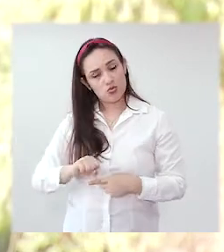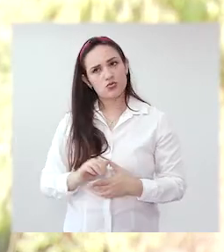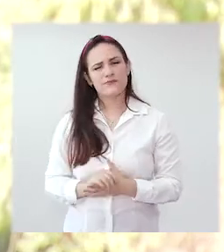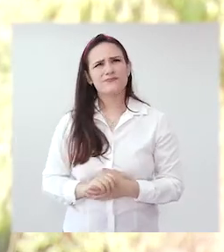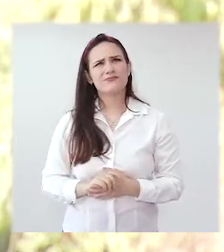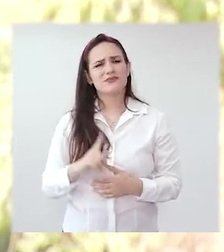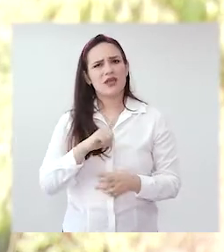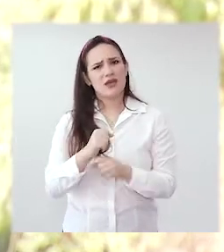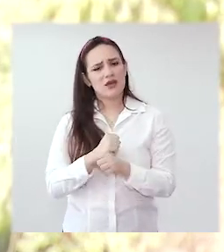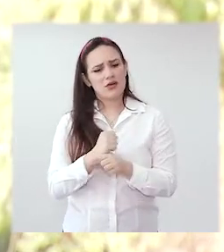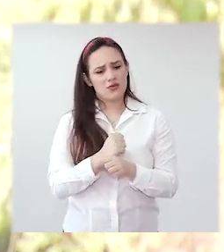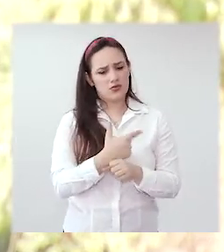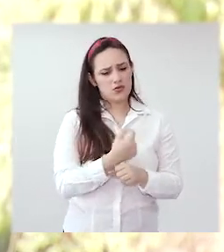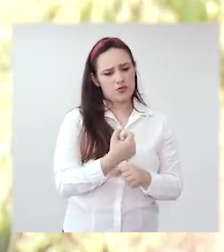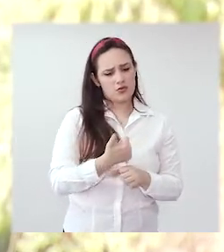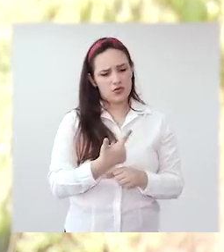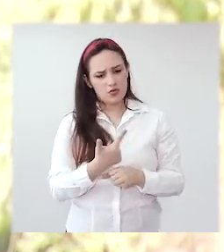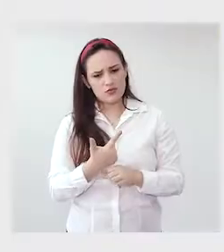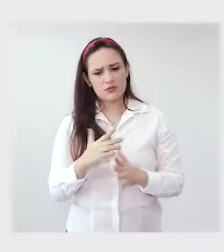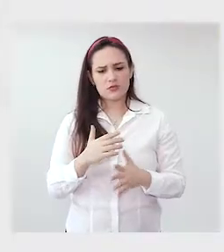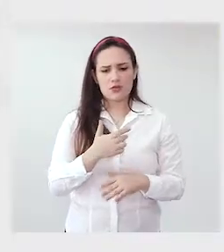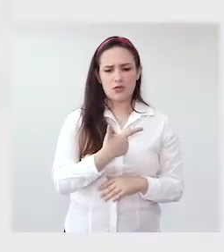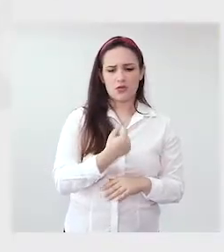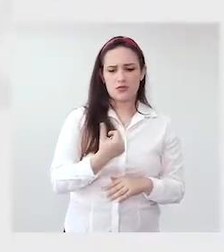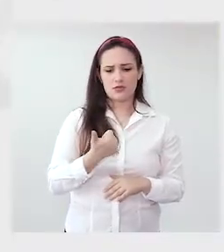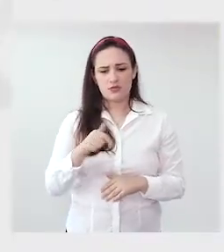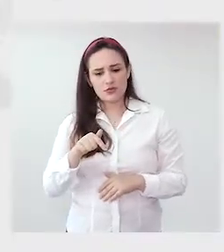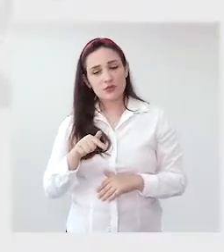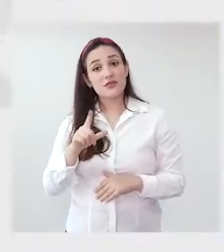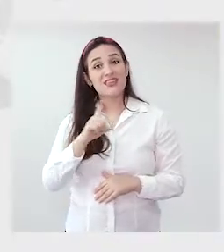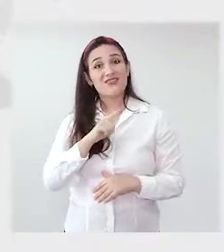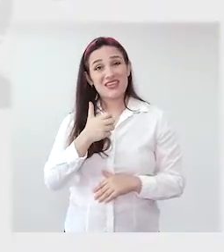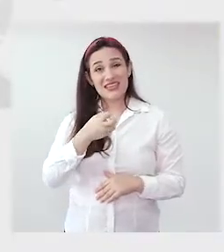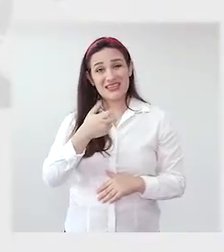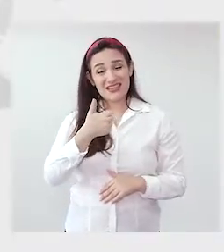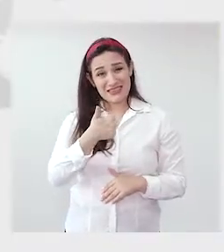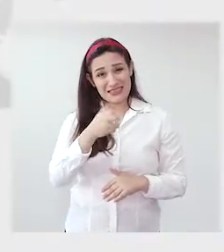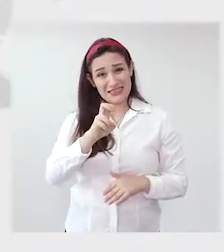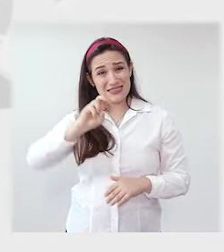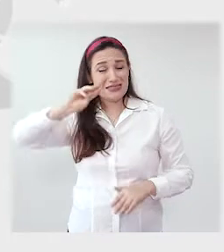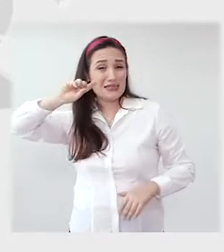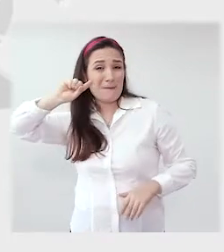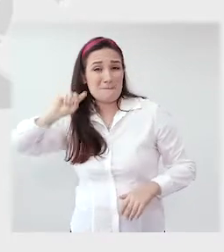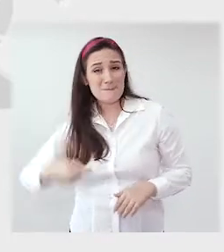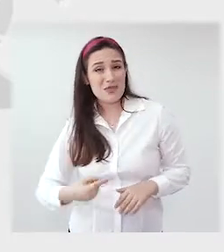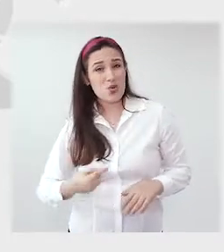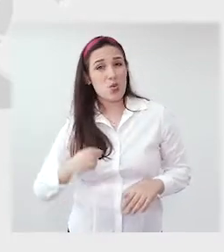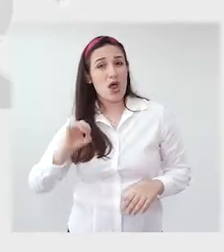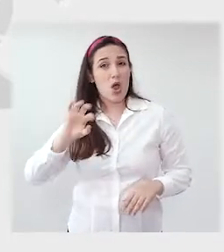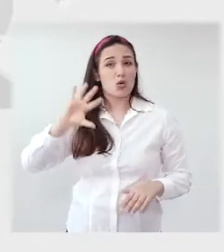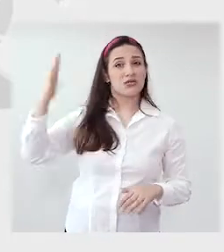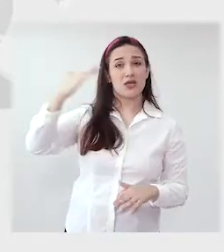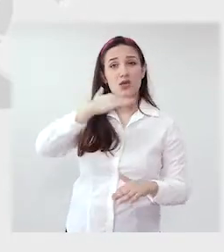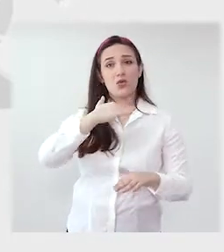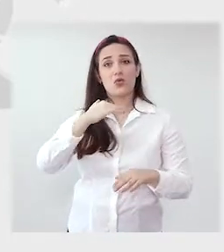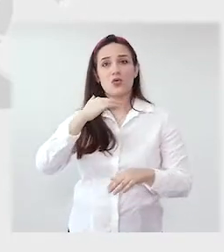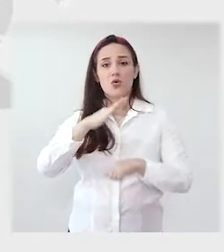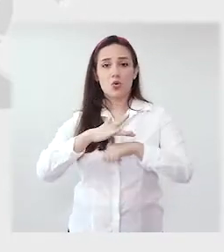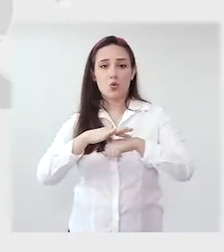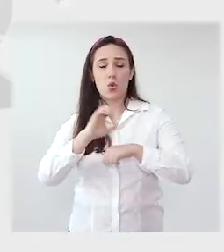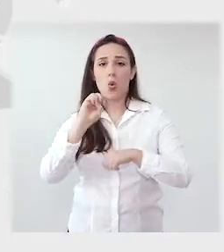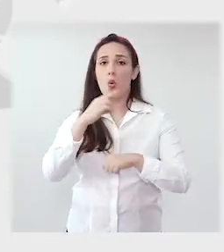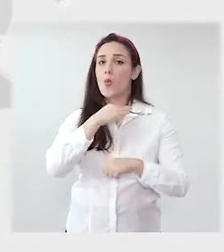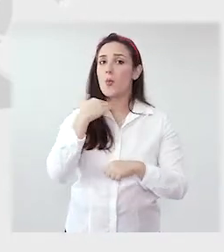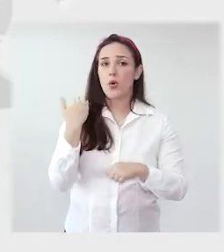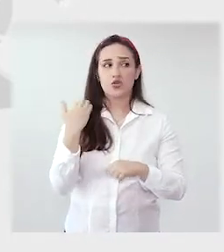entre 2012 e 2017, foram registrados 15 mil acidentes de trabalho. Em 2018,